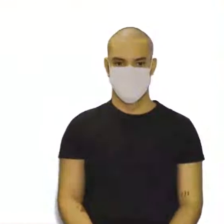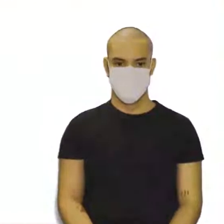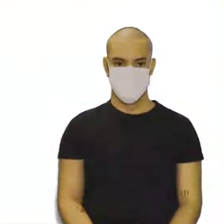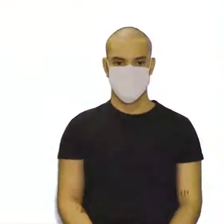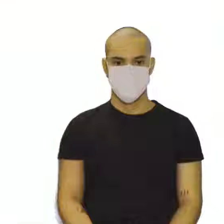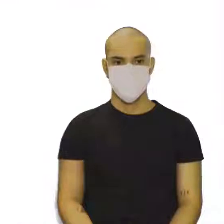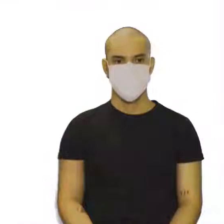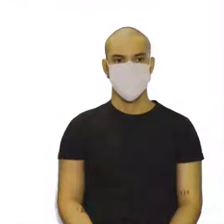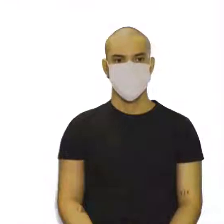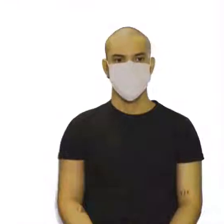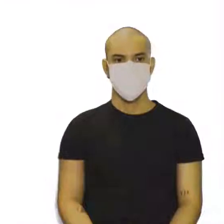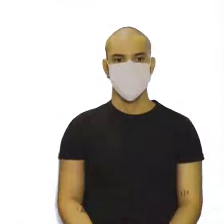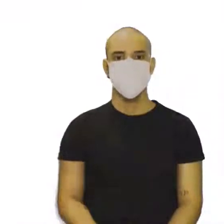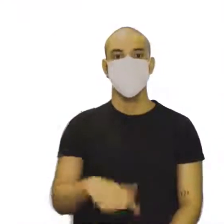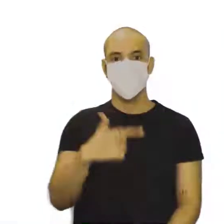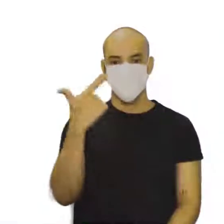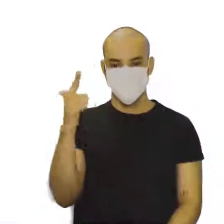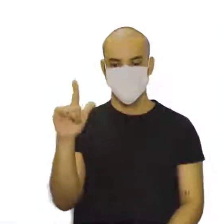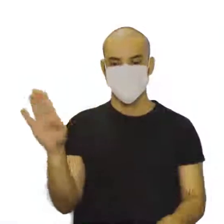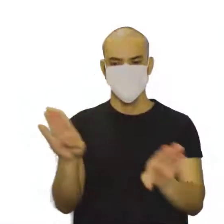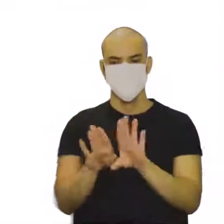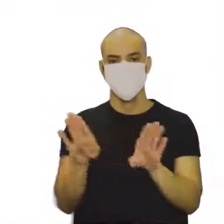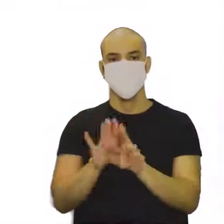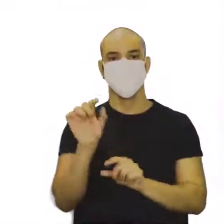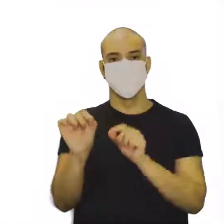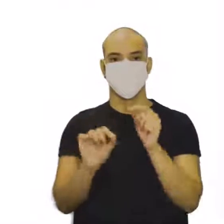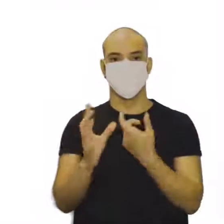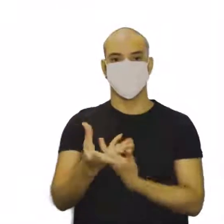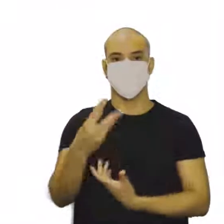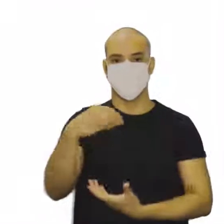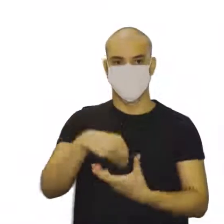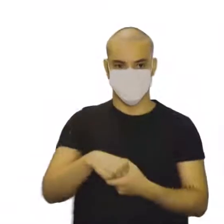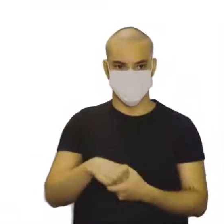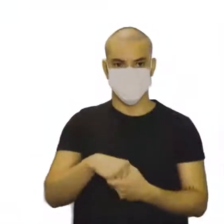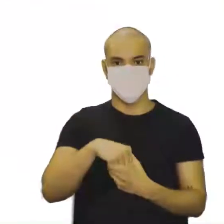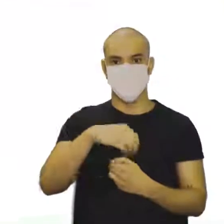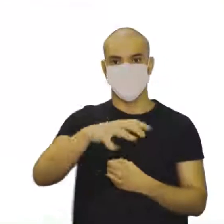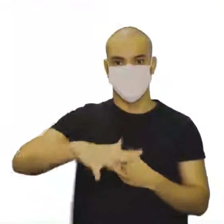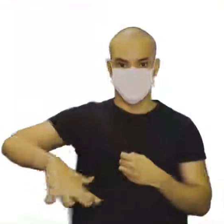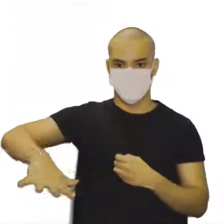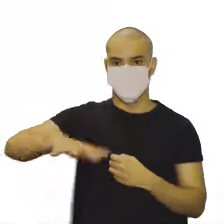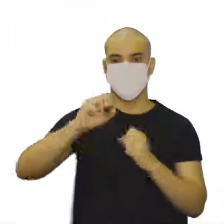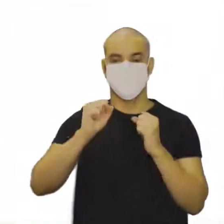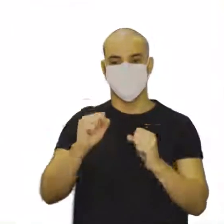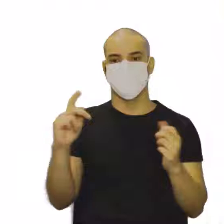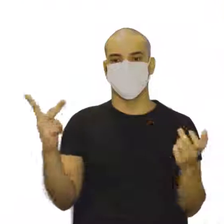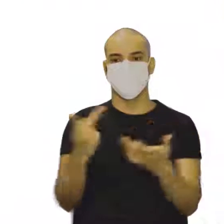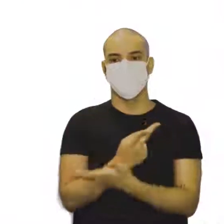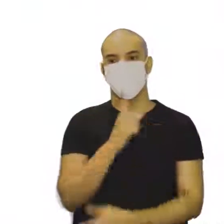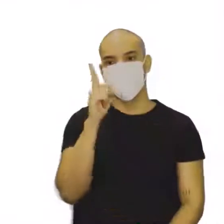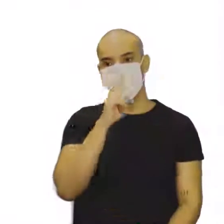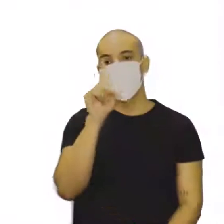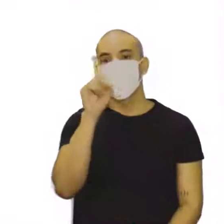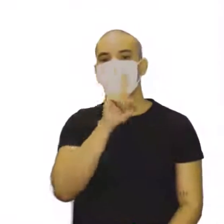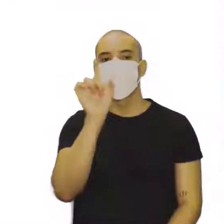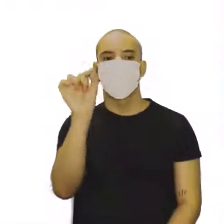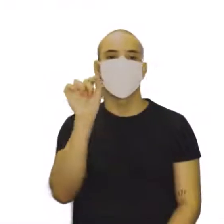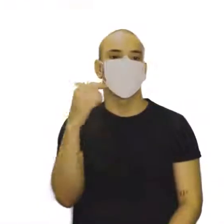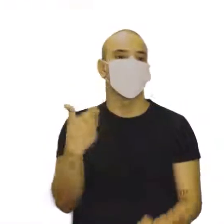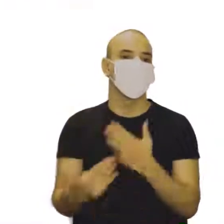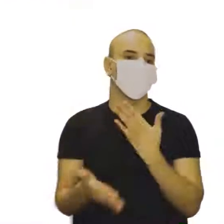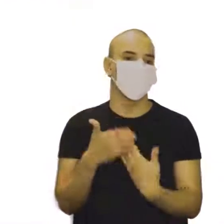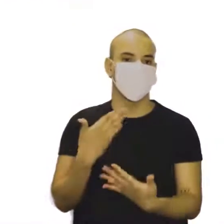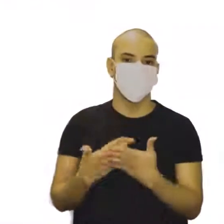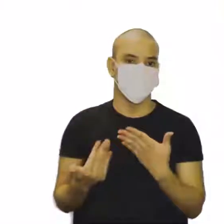equipamentos. Outras coisinhas aqui, fatores internos e externos podem provocar falhas. Uma falha,